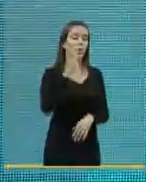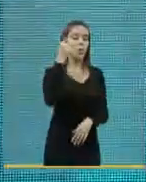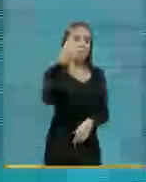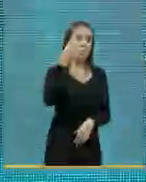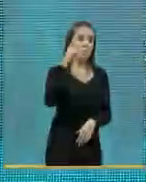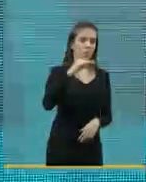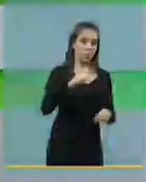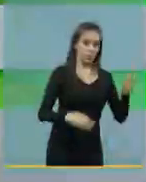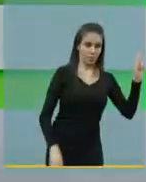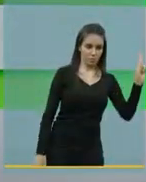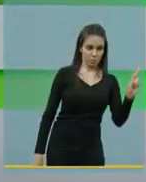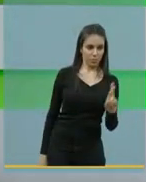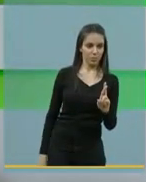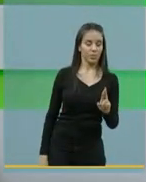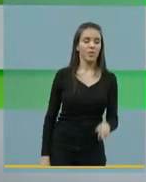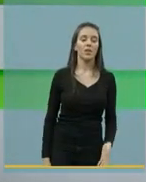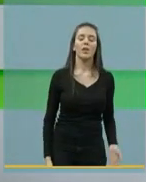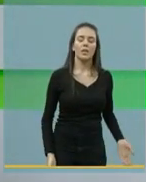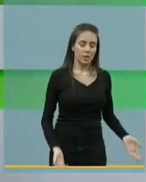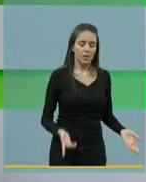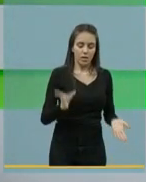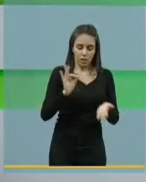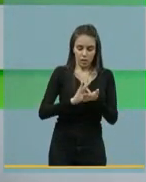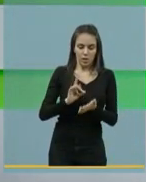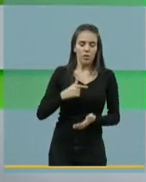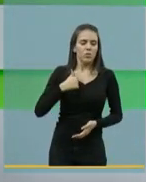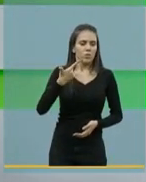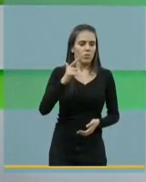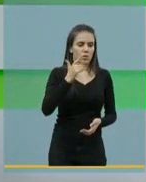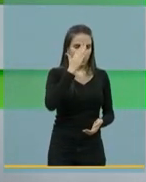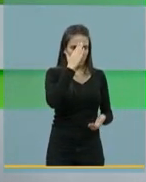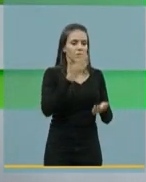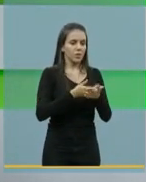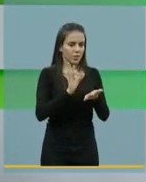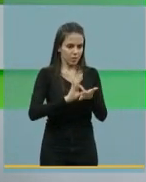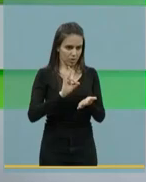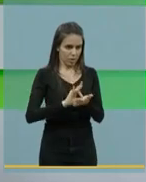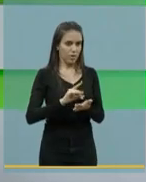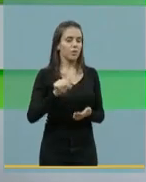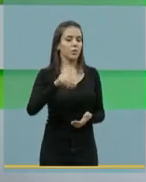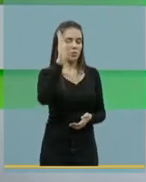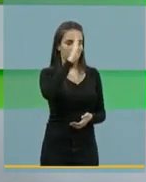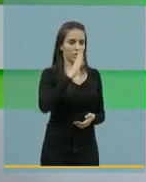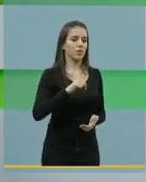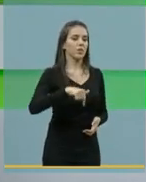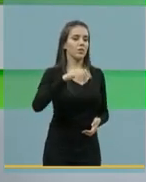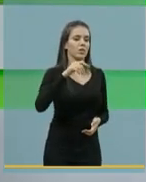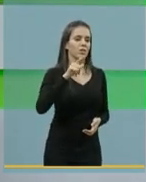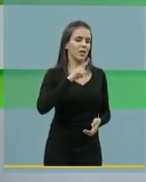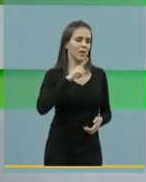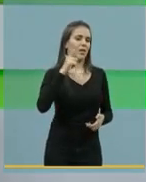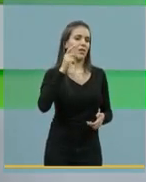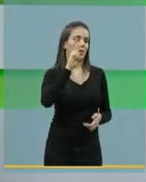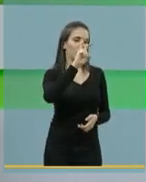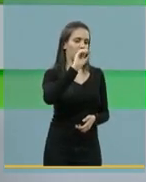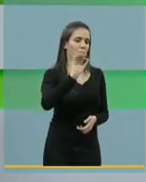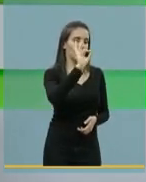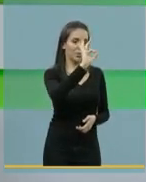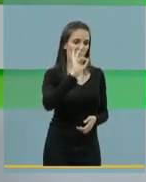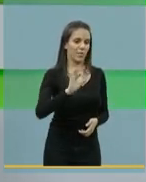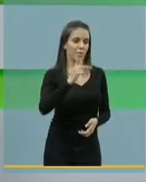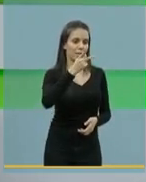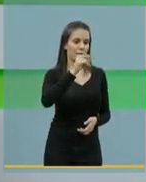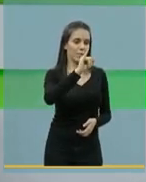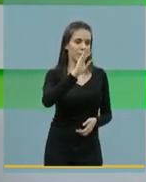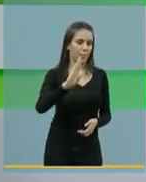tréplica olha não há dúvida que a questão do crédito à central brasil tem pouco mais de 50 por cento pib de